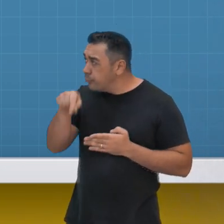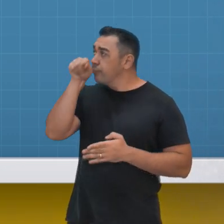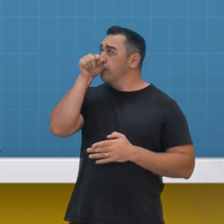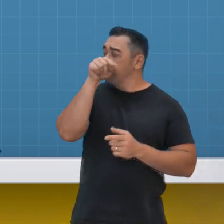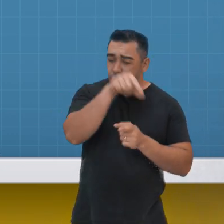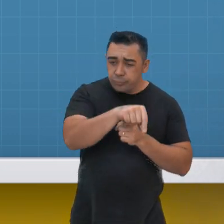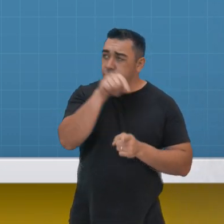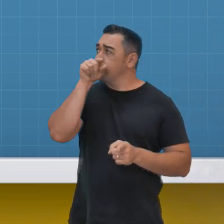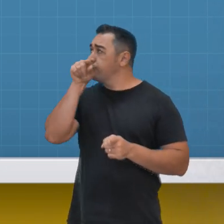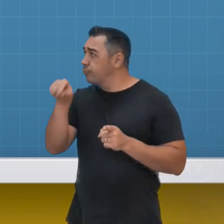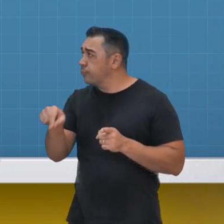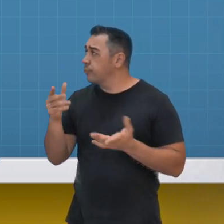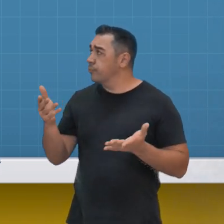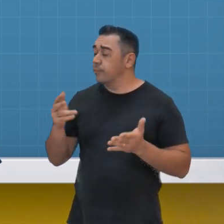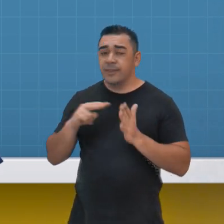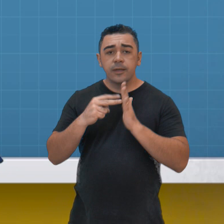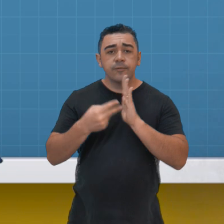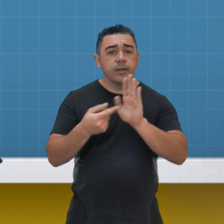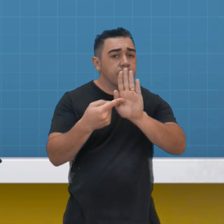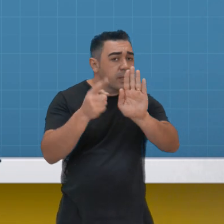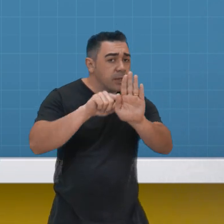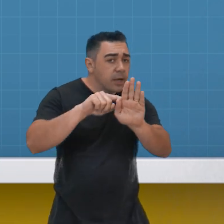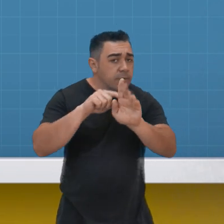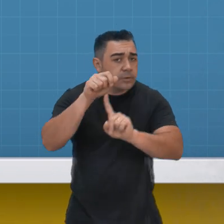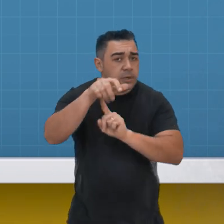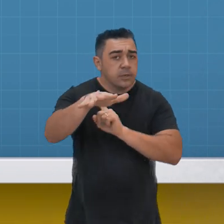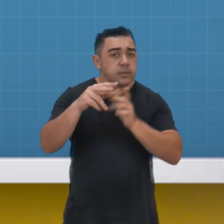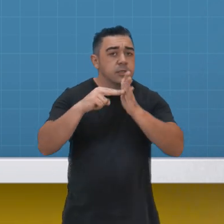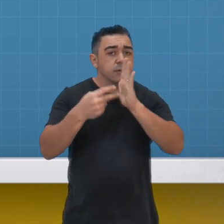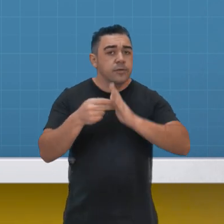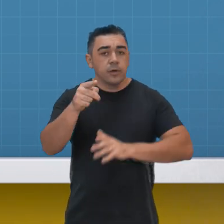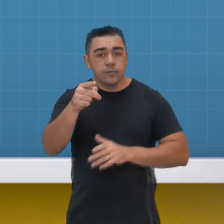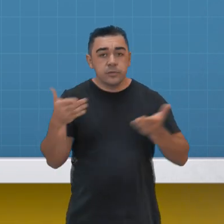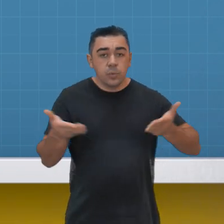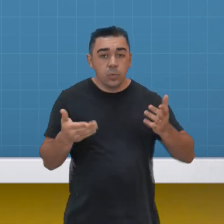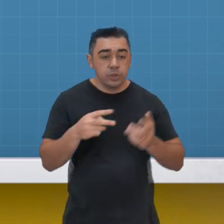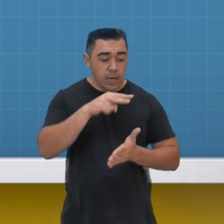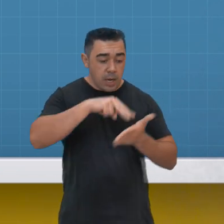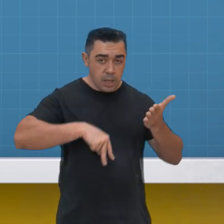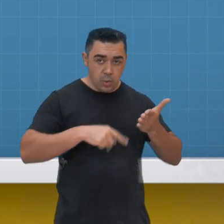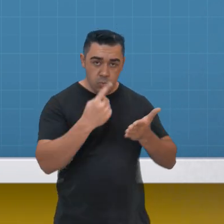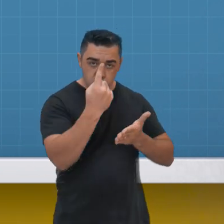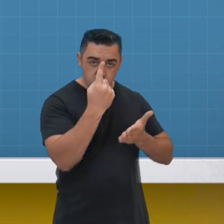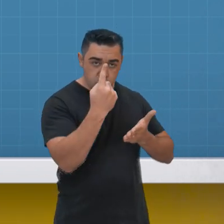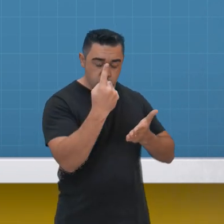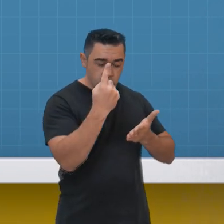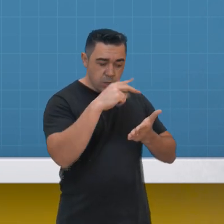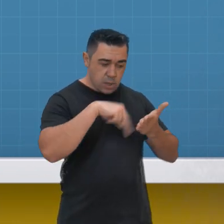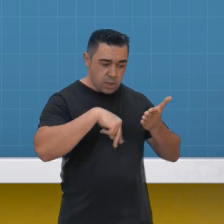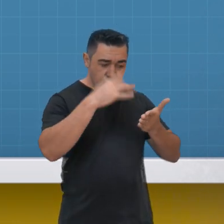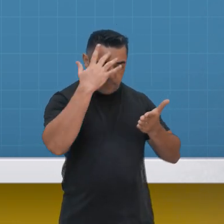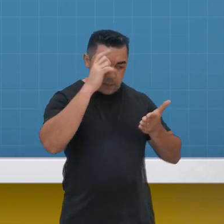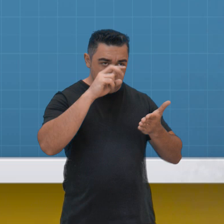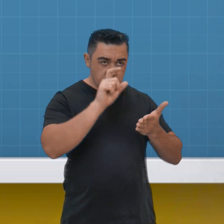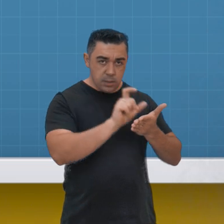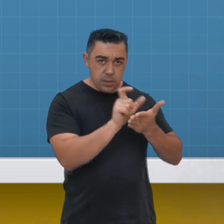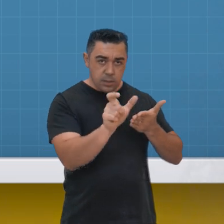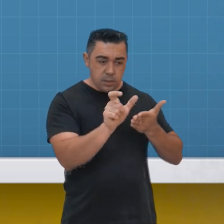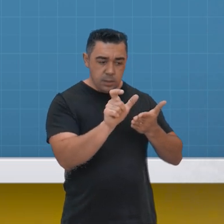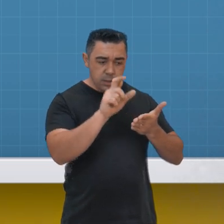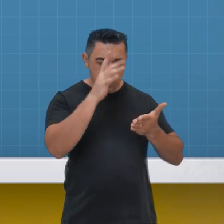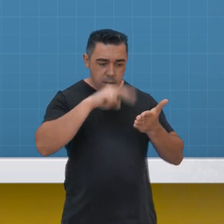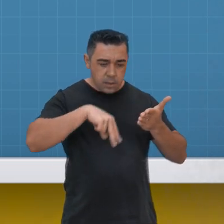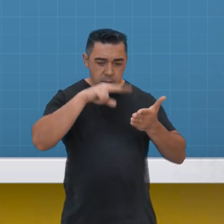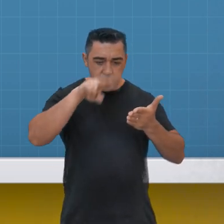que nós vamos fazer aí para a vida humana. Significa que você leu uma palavra hoje, amanhã você lê a segunda, já são